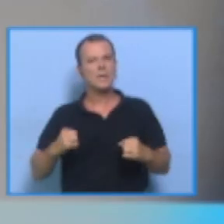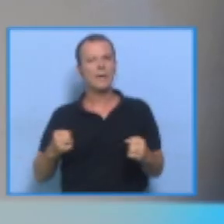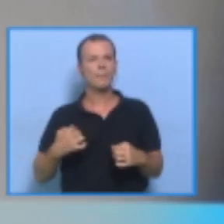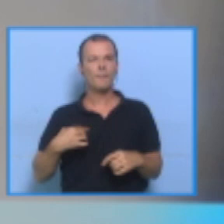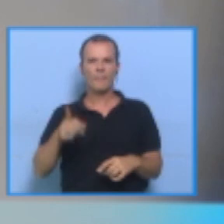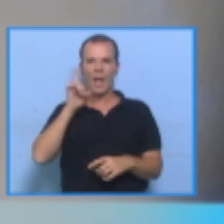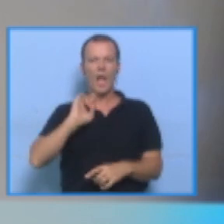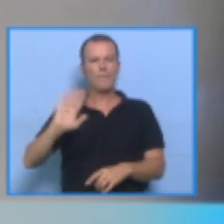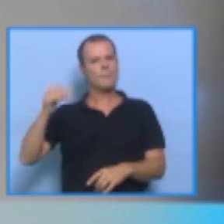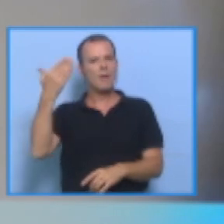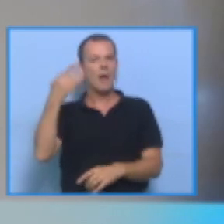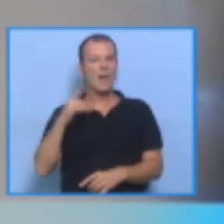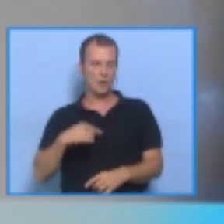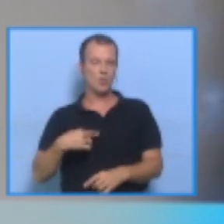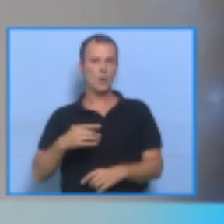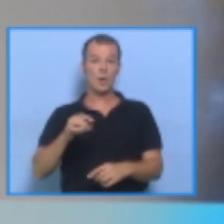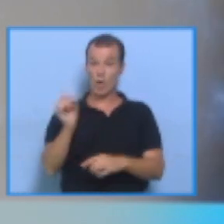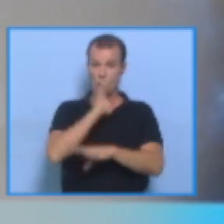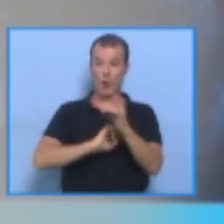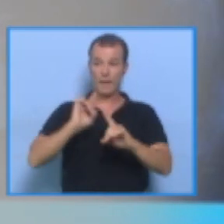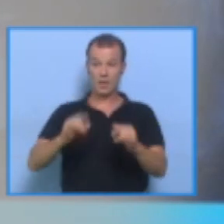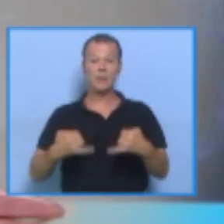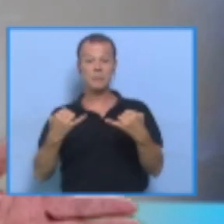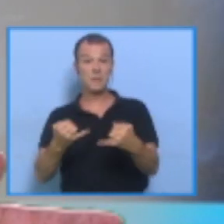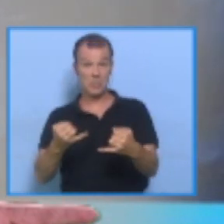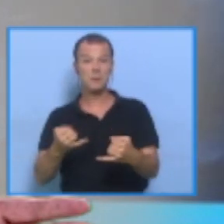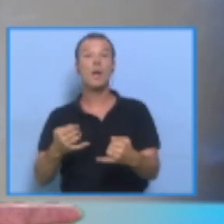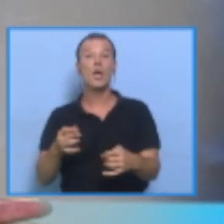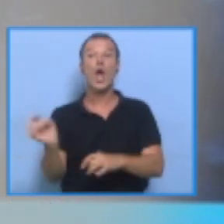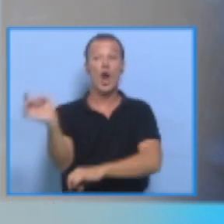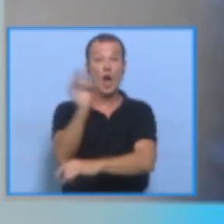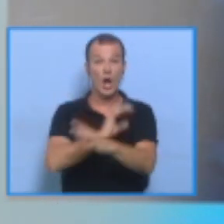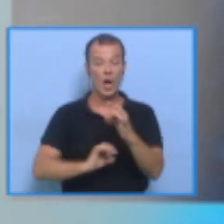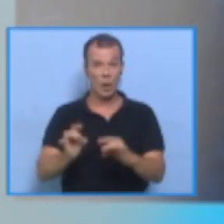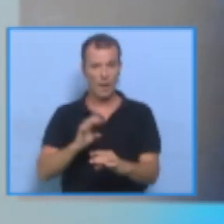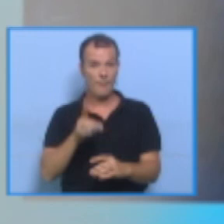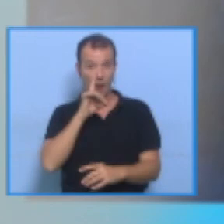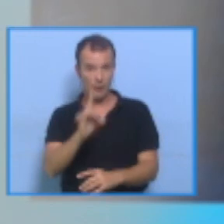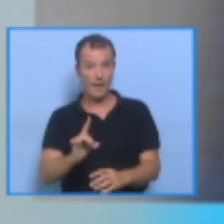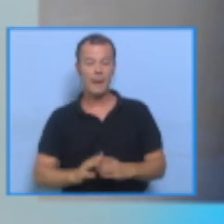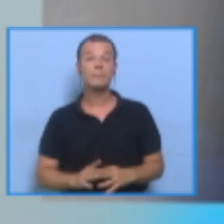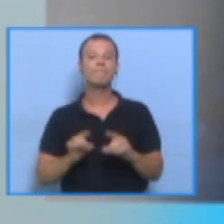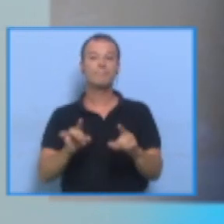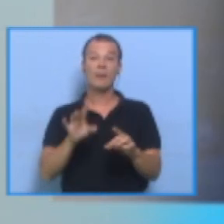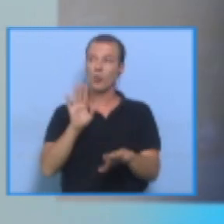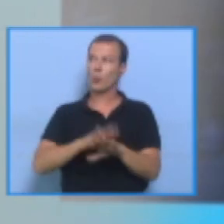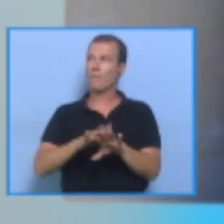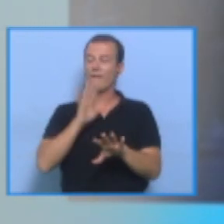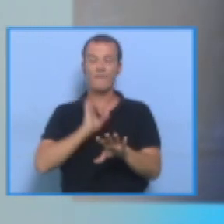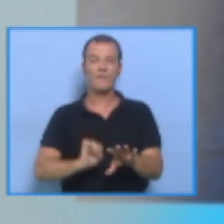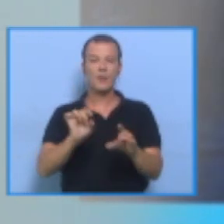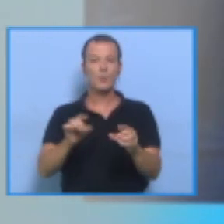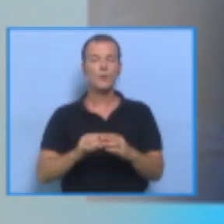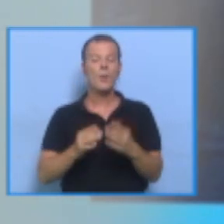primeiro europeia e depois alemã, e é verdade, ela nasceu num dos arredores de Bruxelas, filha de um alto funcionário da Comissão,